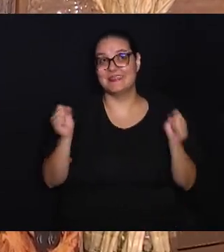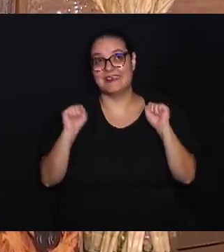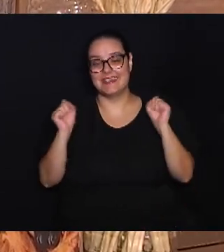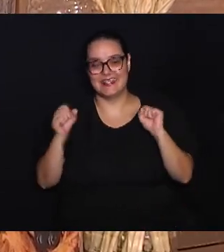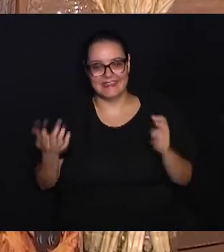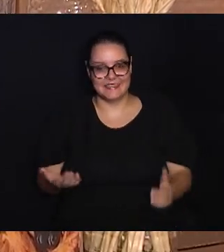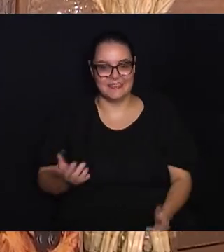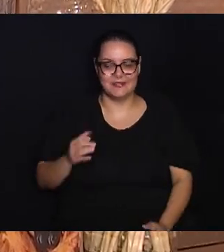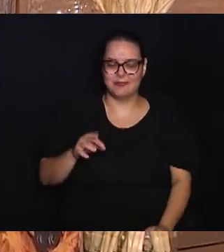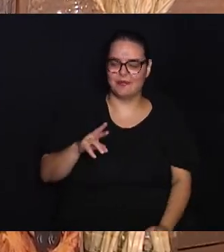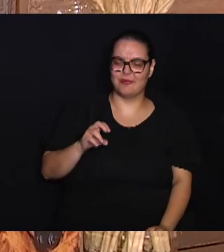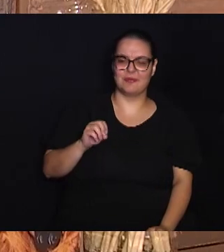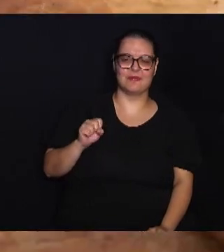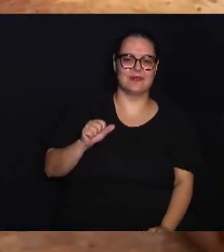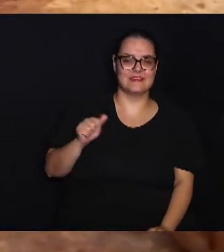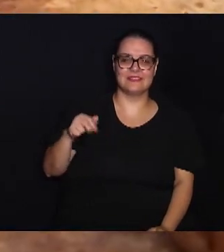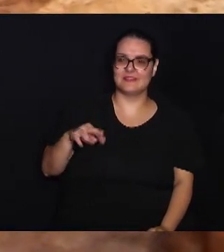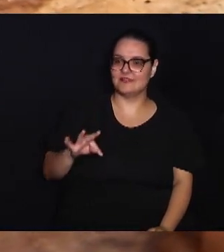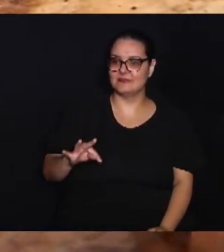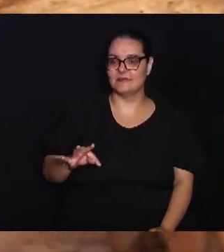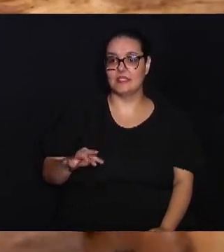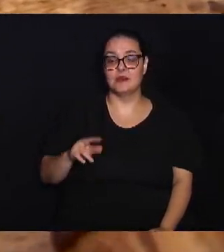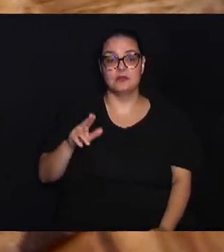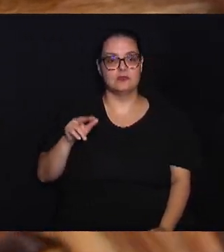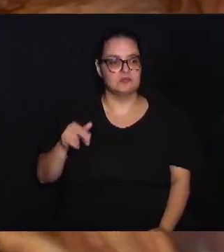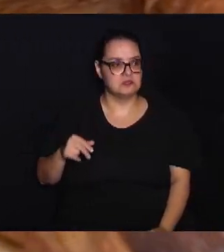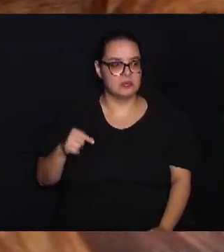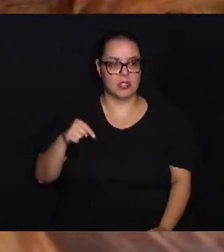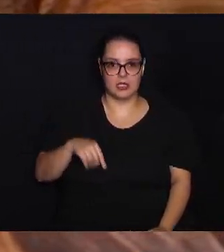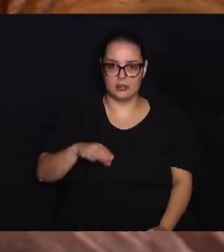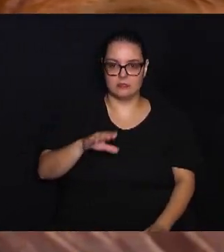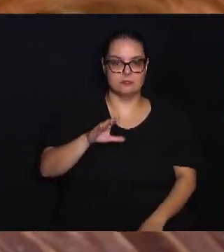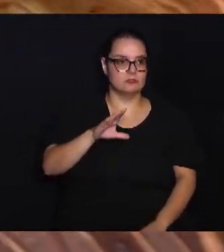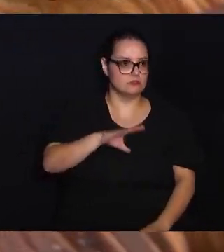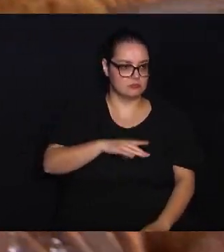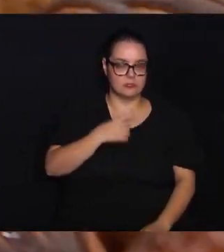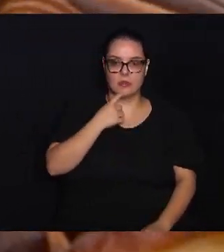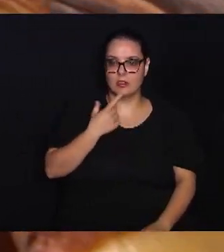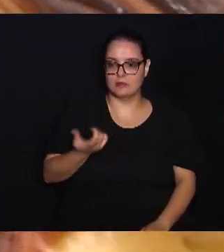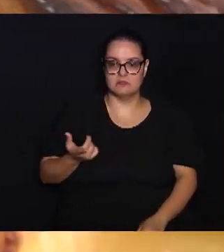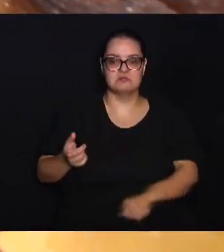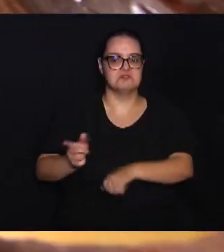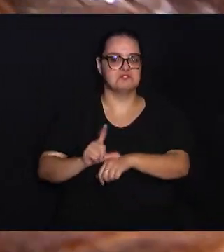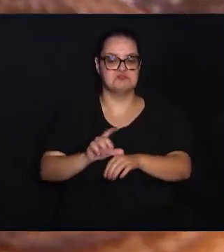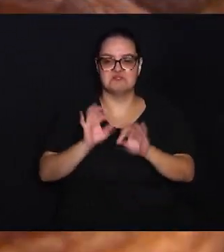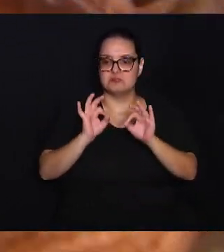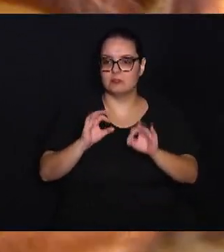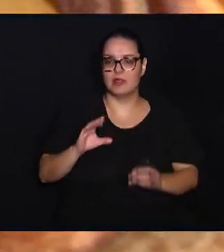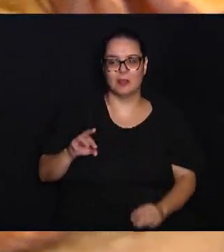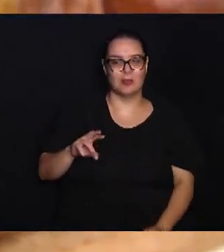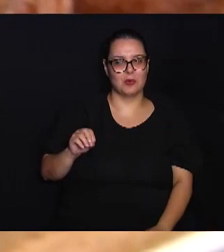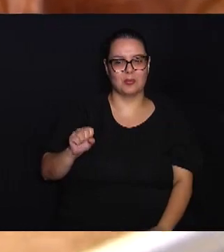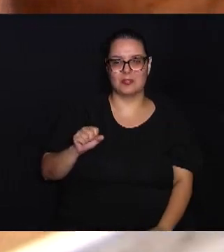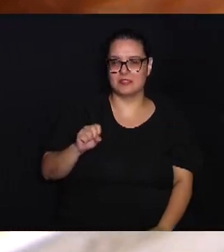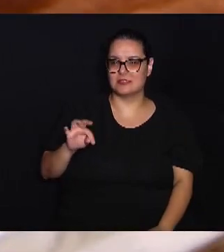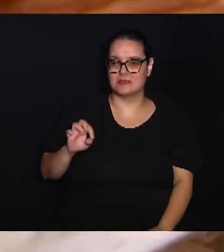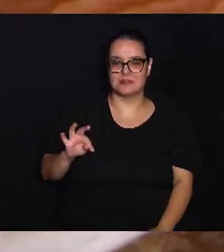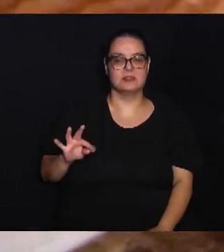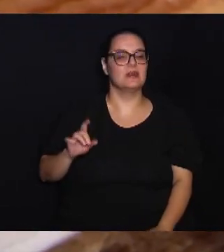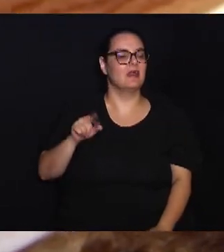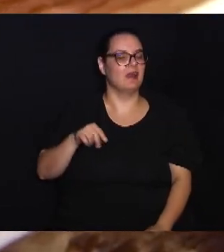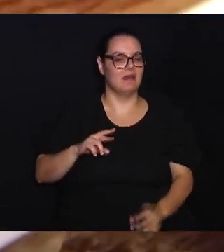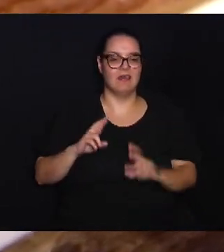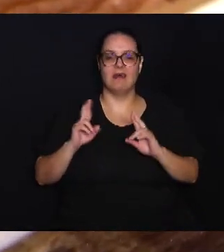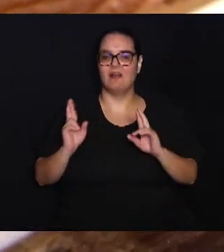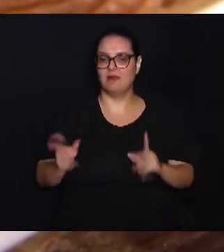amo o crossa dele para mim eu nunca em Campinas assim tem várias padarias super sofisticadas mas o crossa dele é muito